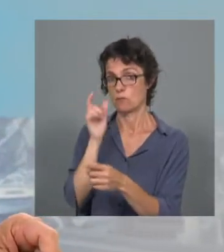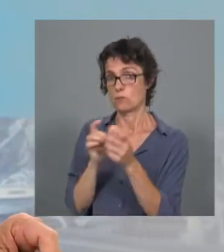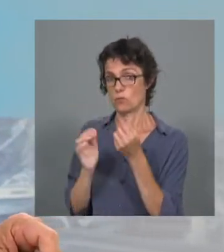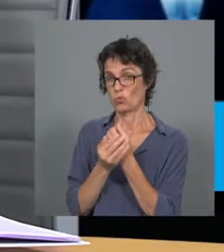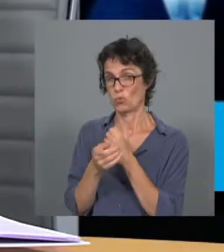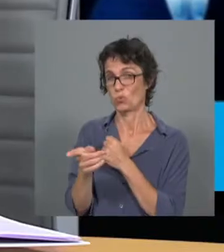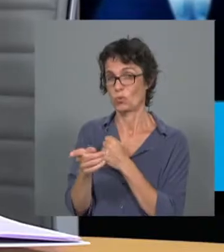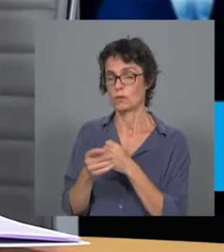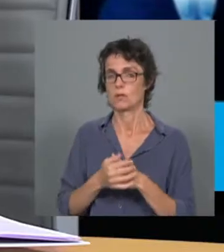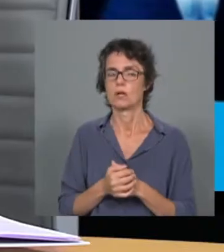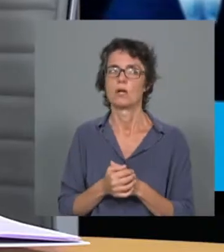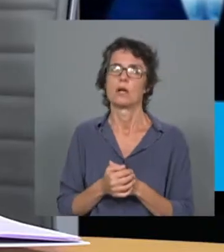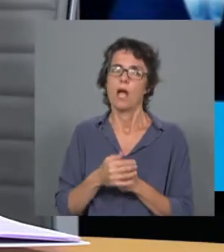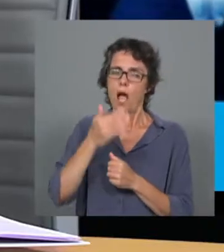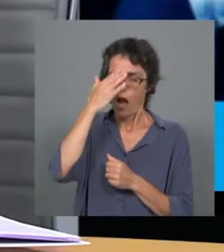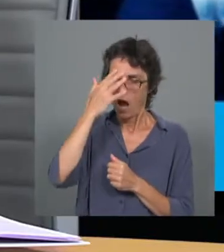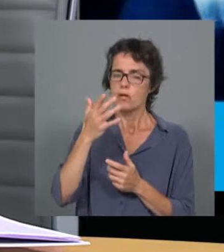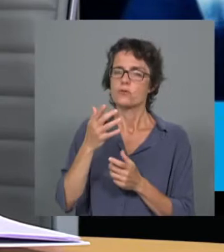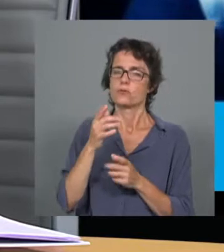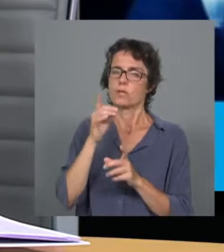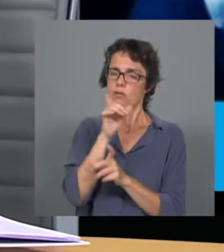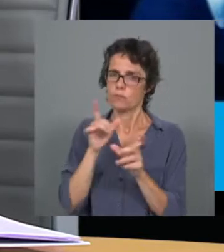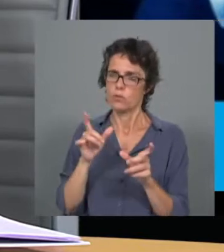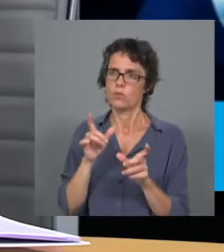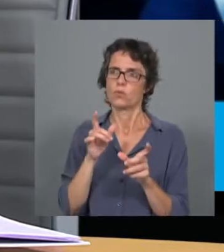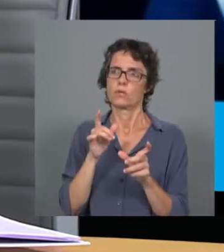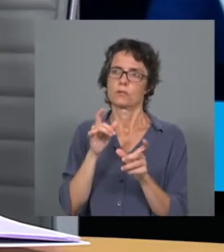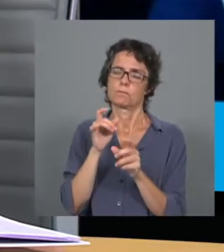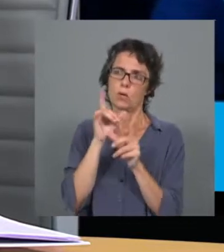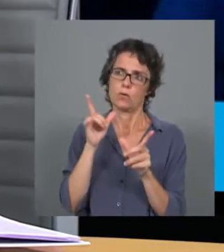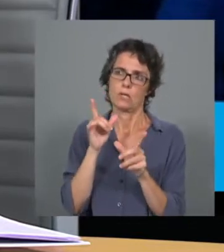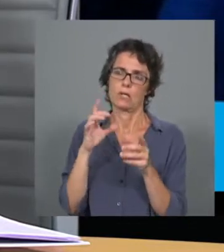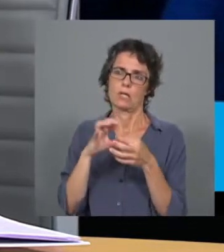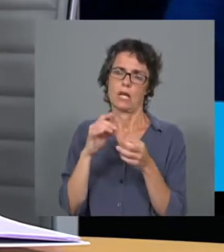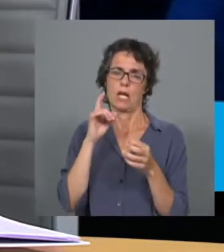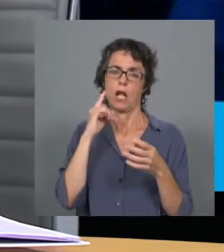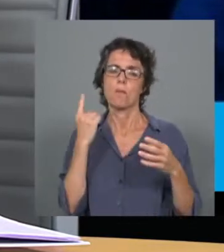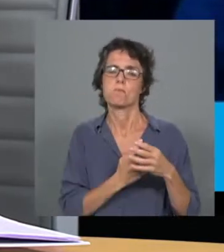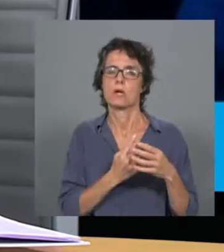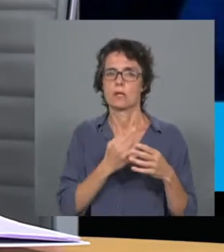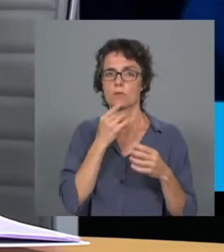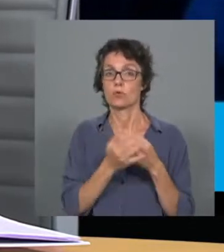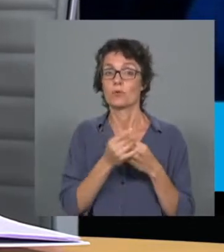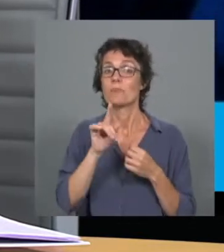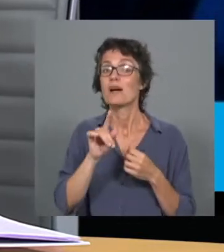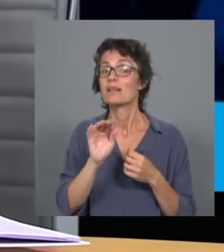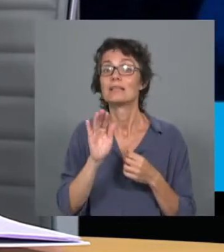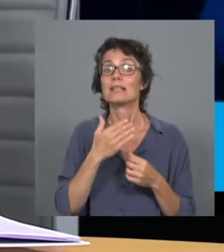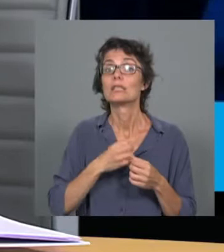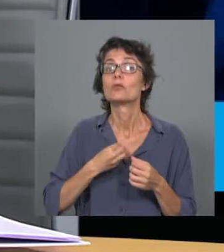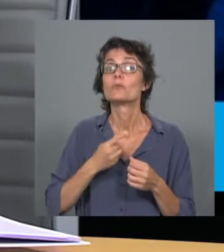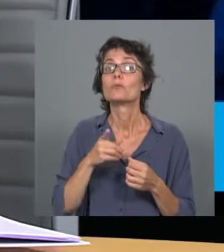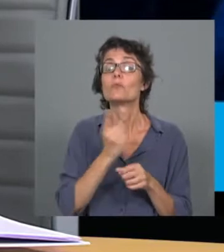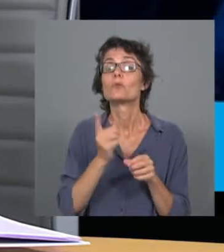ficaram sensibilizadas com a questão do isolamento dos idosos. O meu receio é que também isso caia no esquecimento com alguma facilidade, não